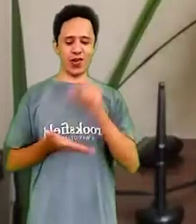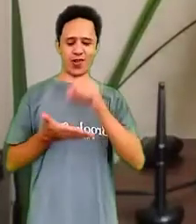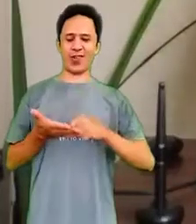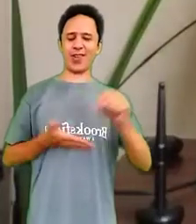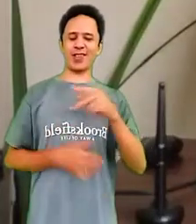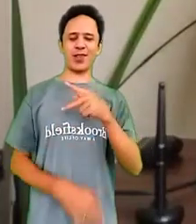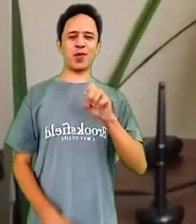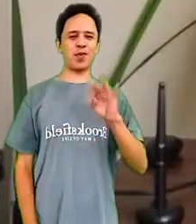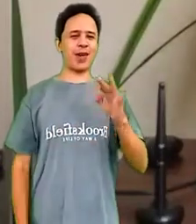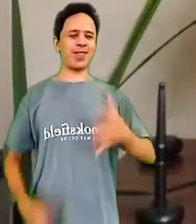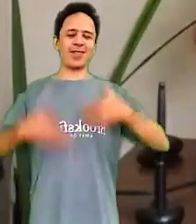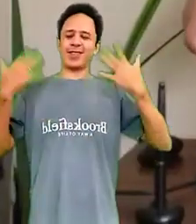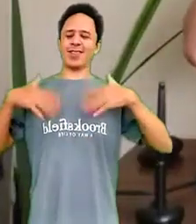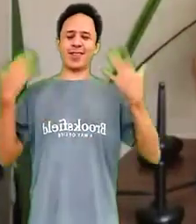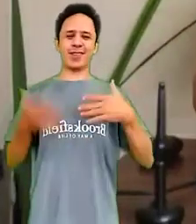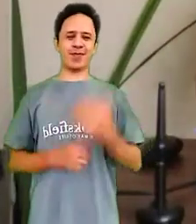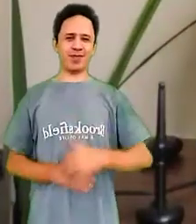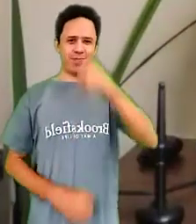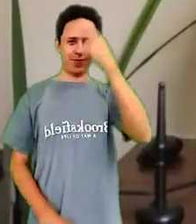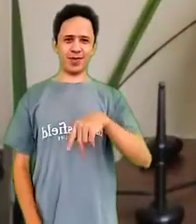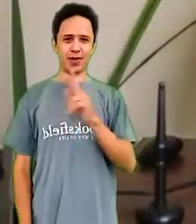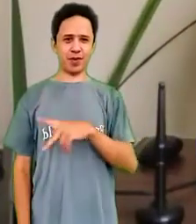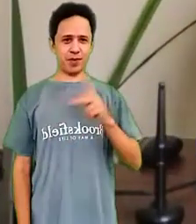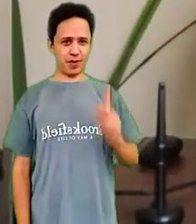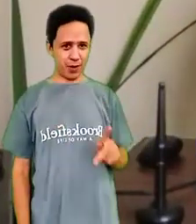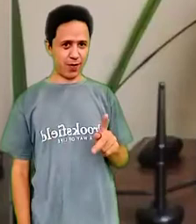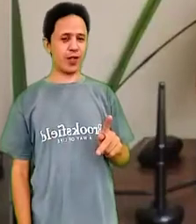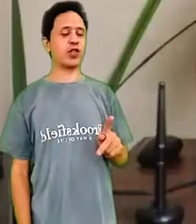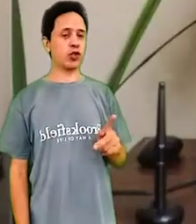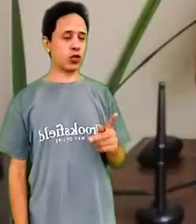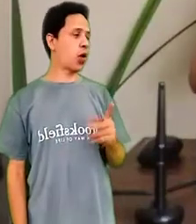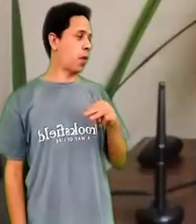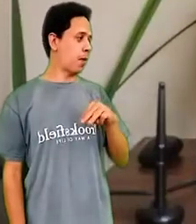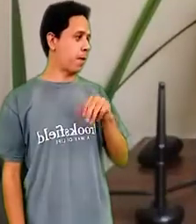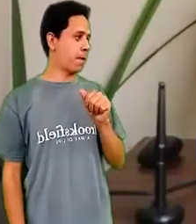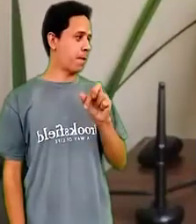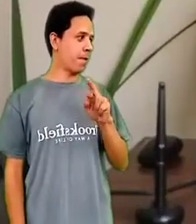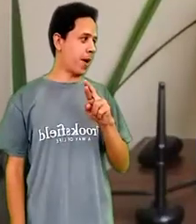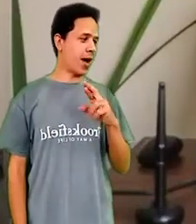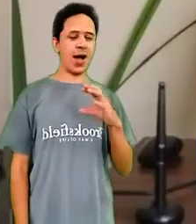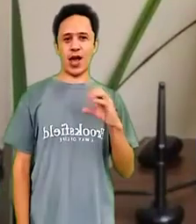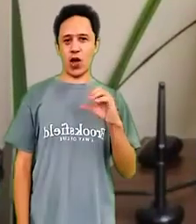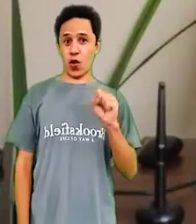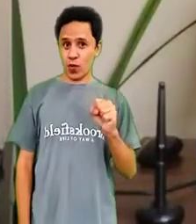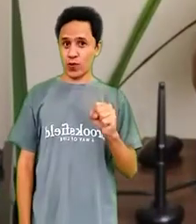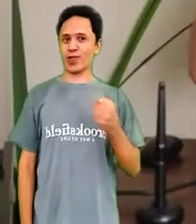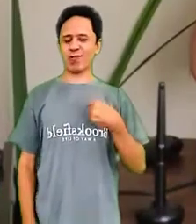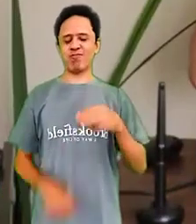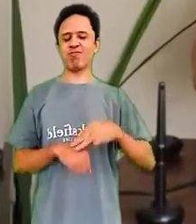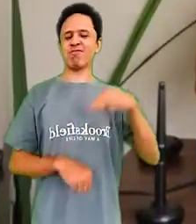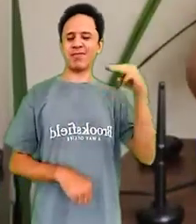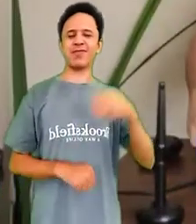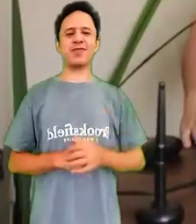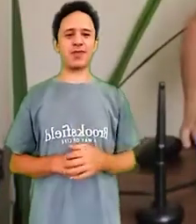esse pet até mais animado com vocês. Sou eu aqui, o professor mestre Marcos, mestre em Estudos Literários e seu professor de língua portuguesa,